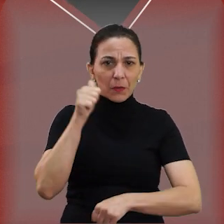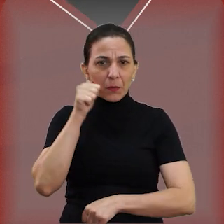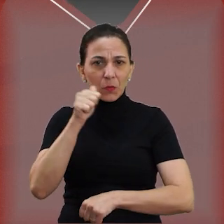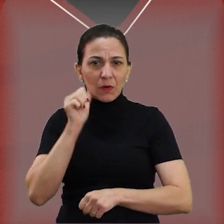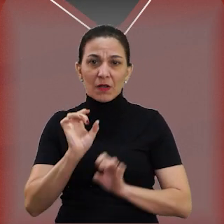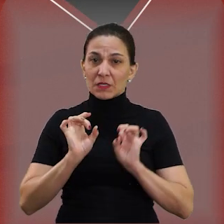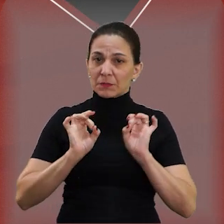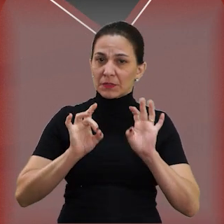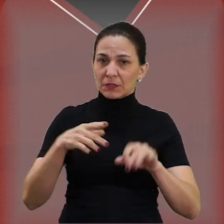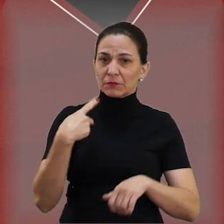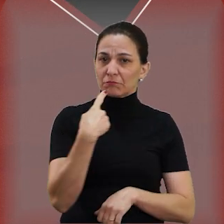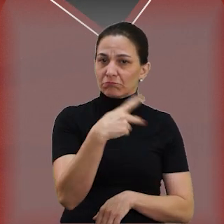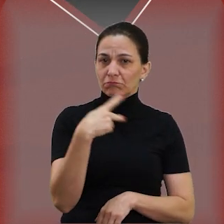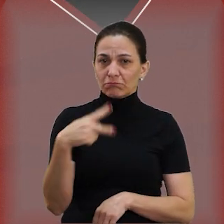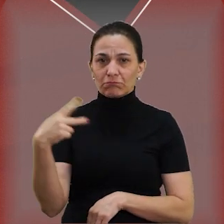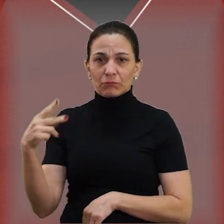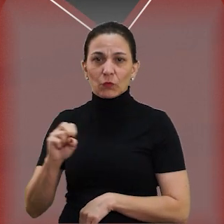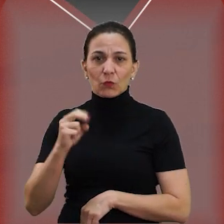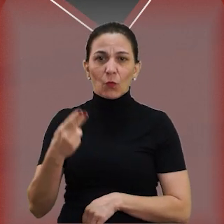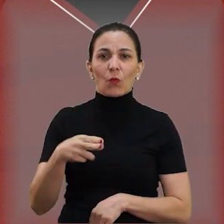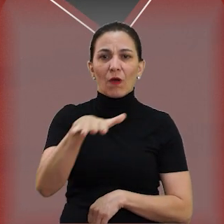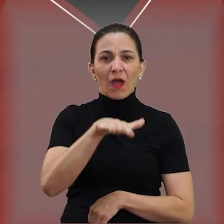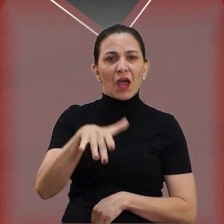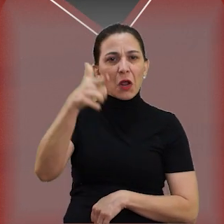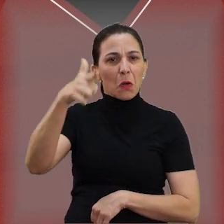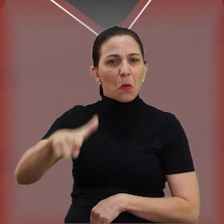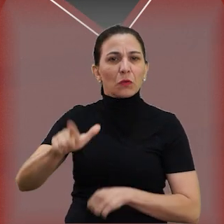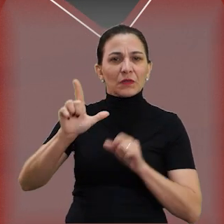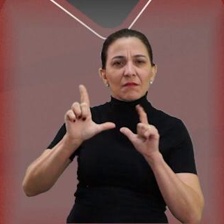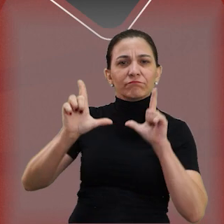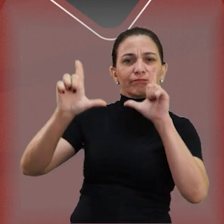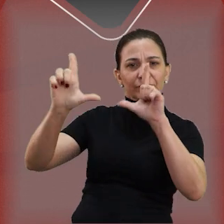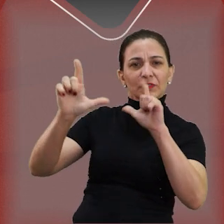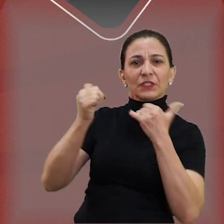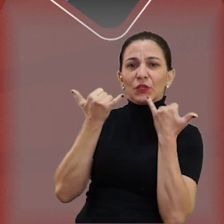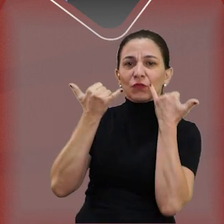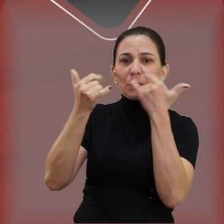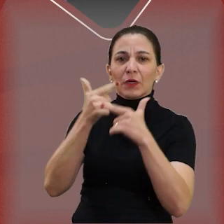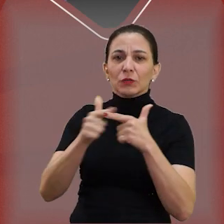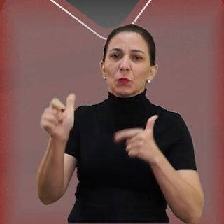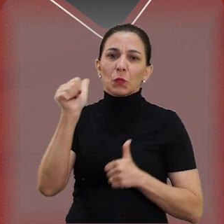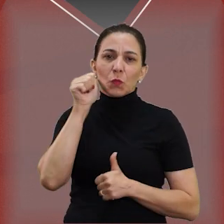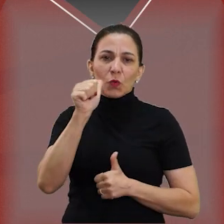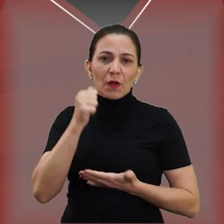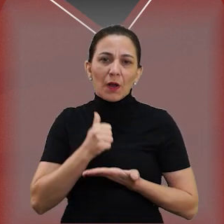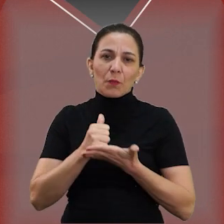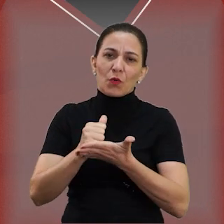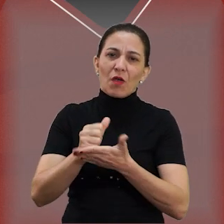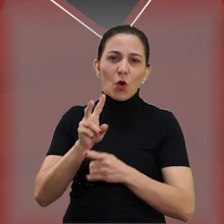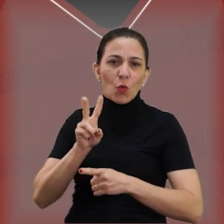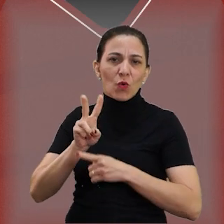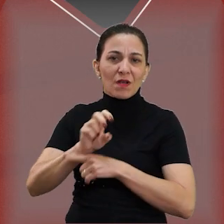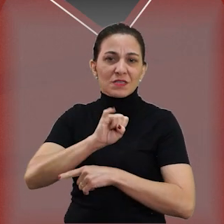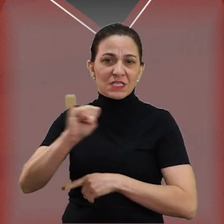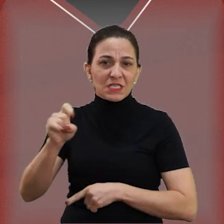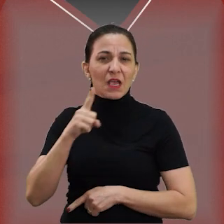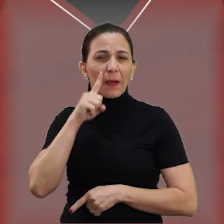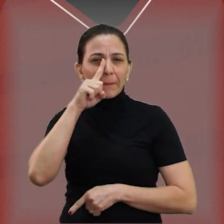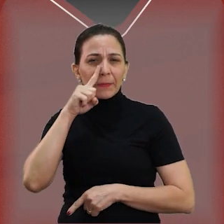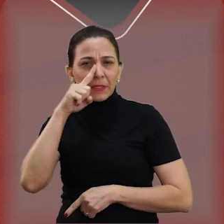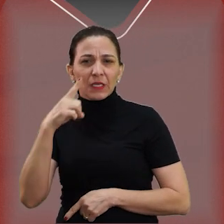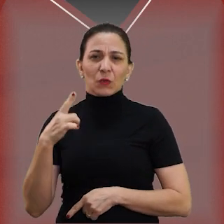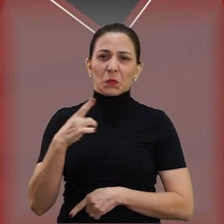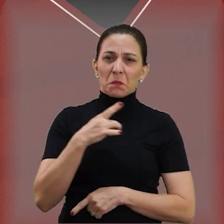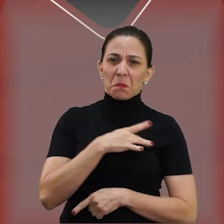cartazes nos banheiros femininos ou em qualquer outro ambiente informando a disponibilidade do local para